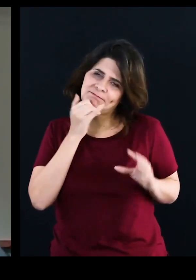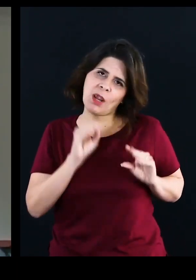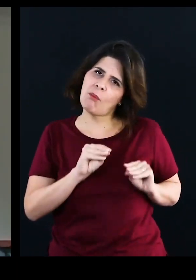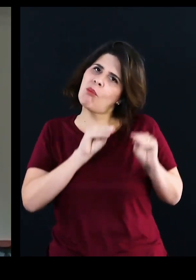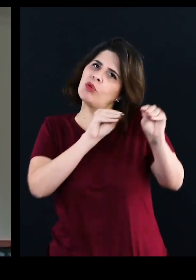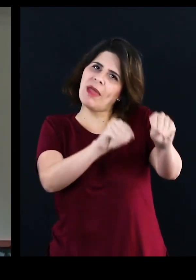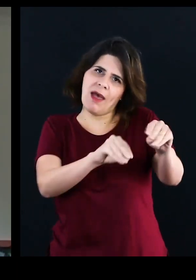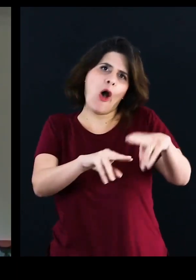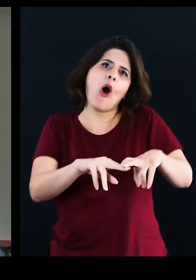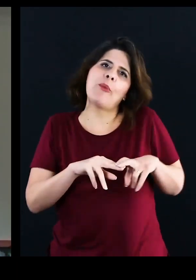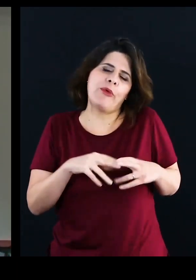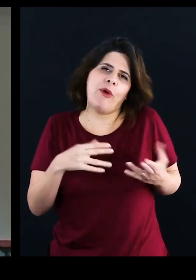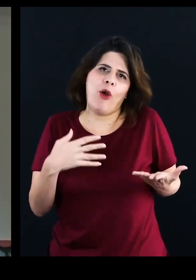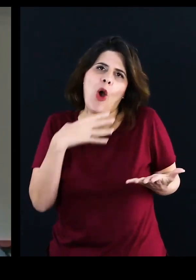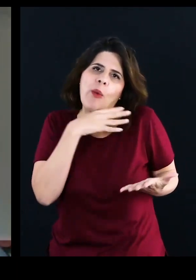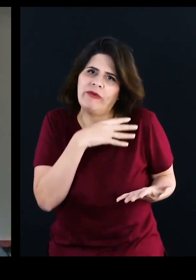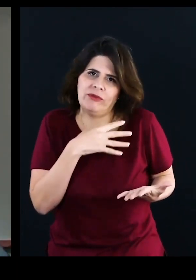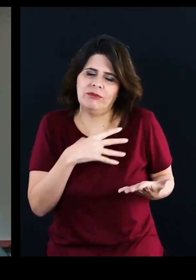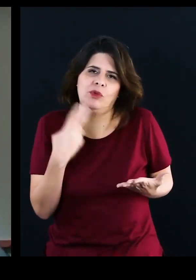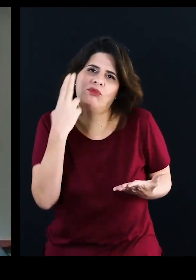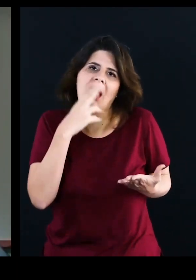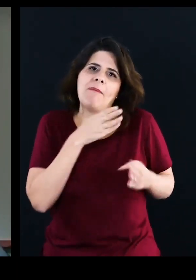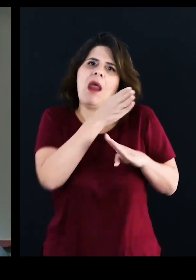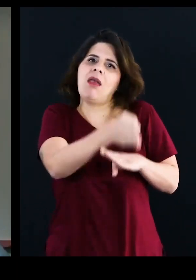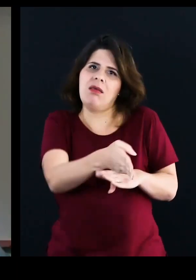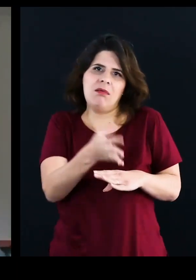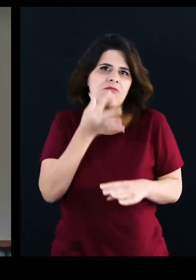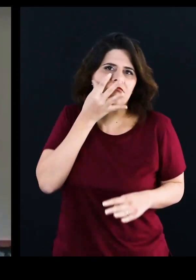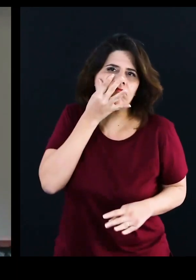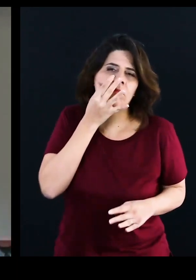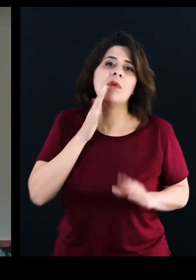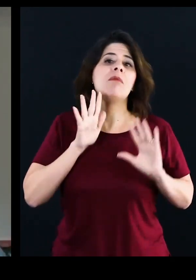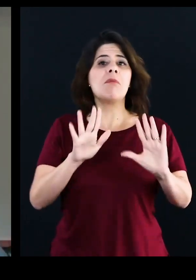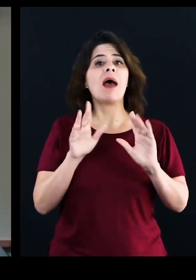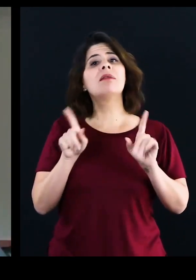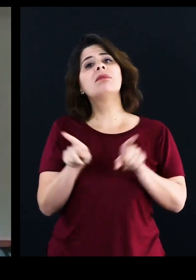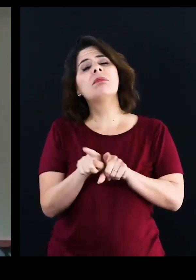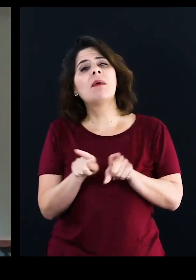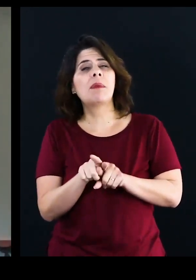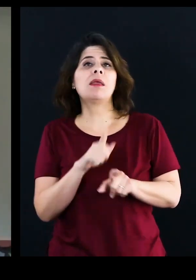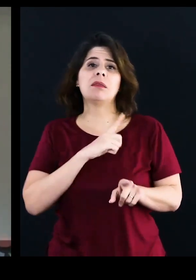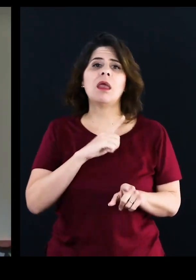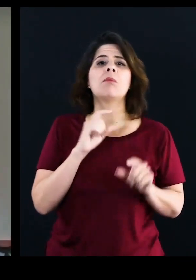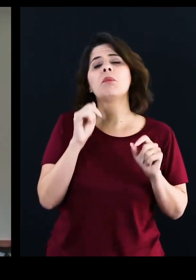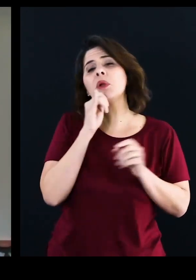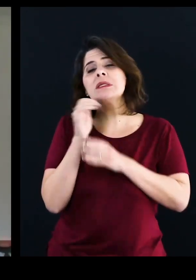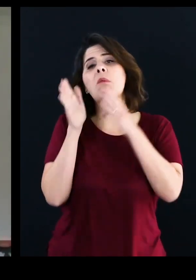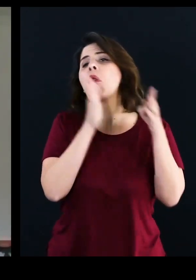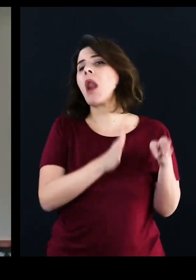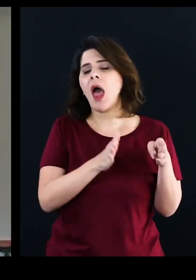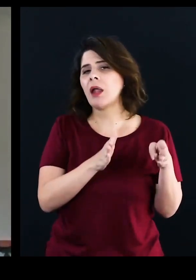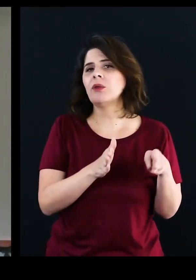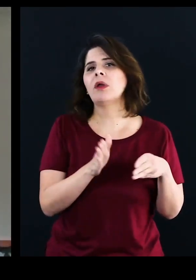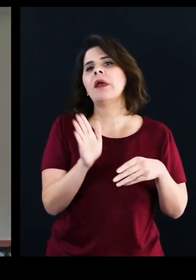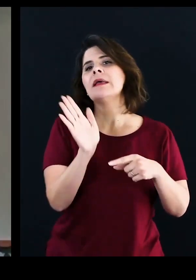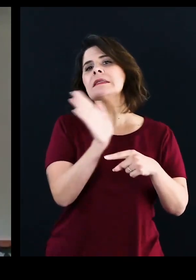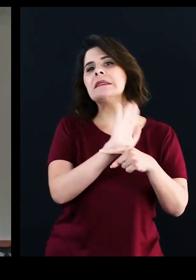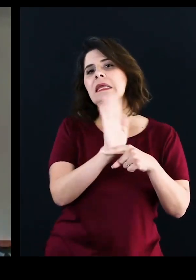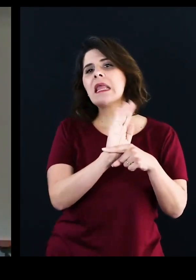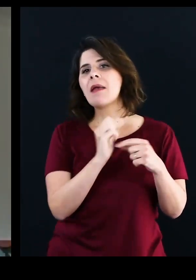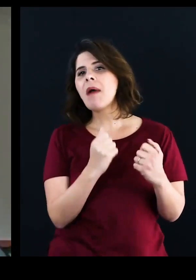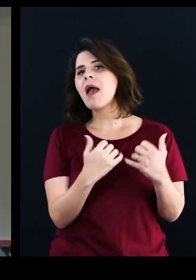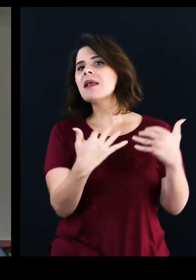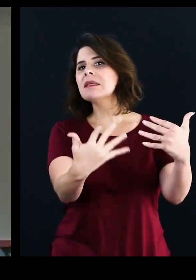nós temos um programa regular de exibição de cinema em Campinas. Nós vamos fazer isso